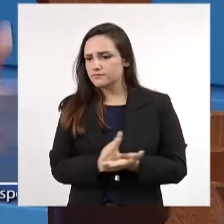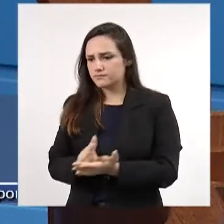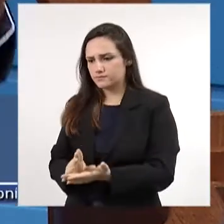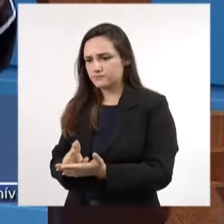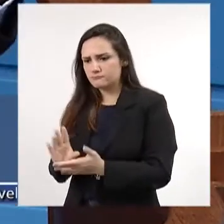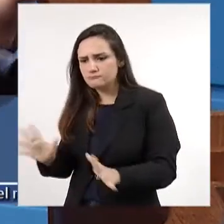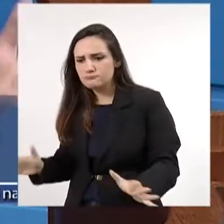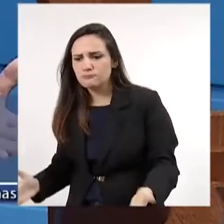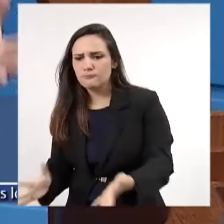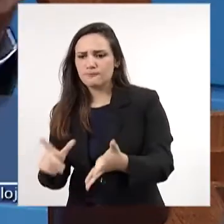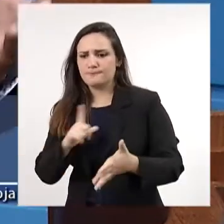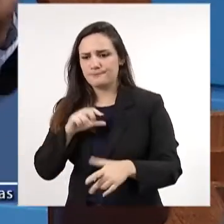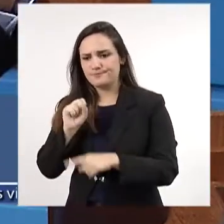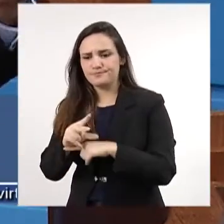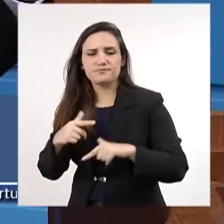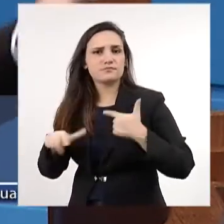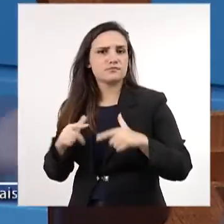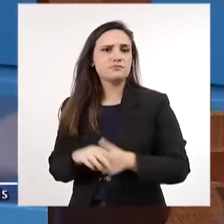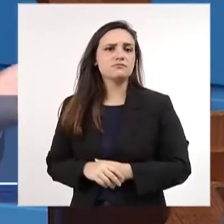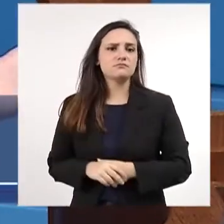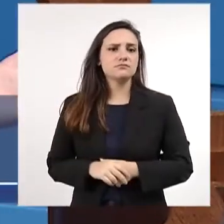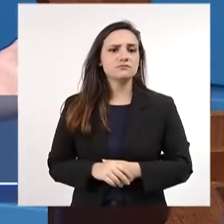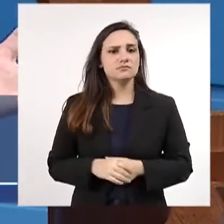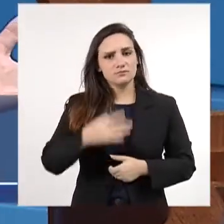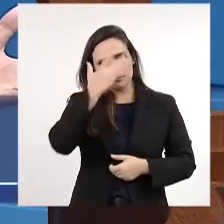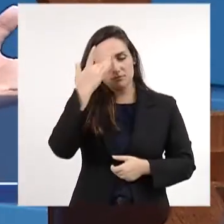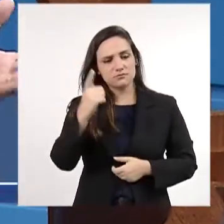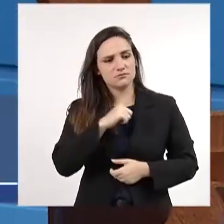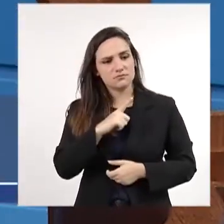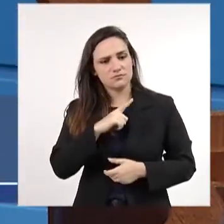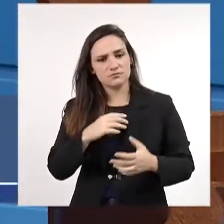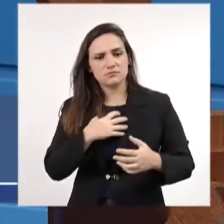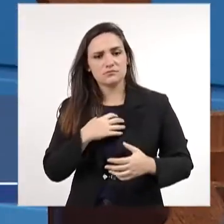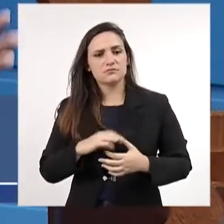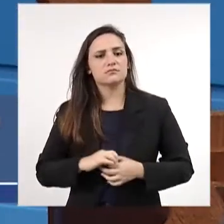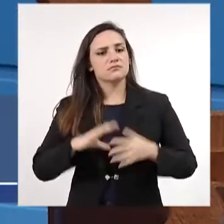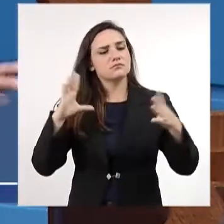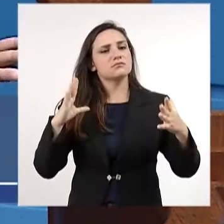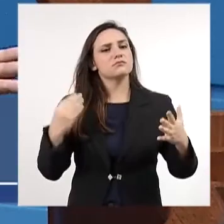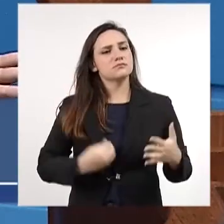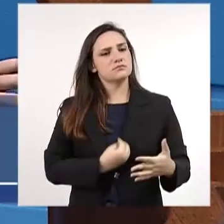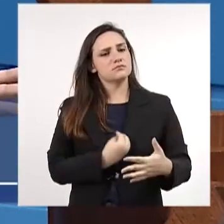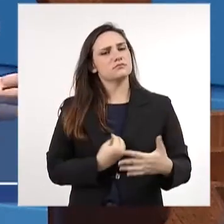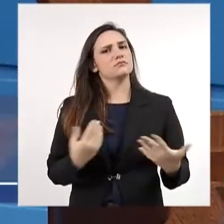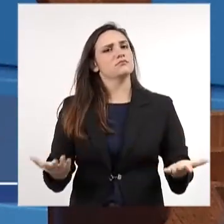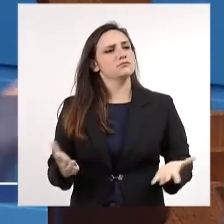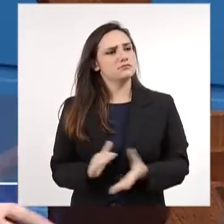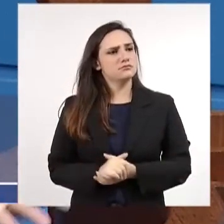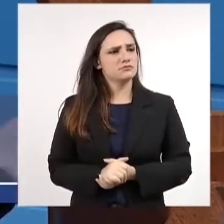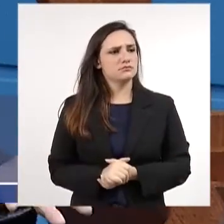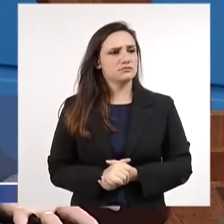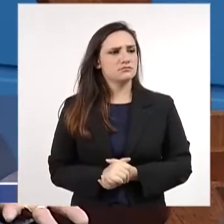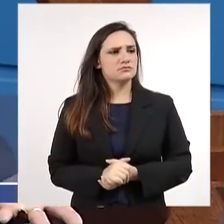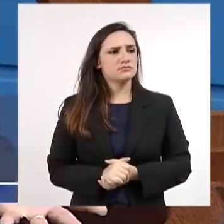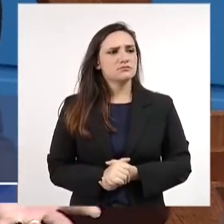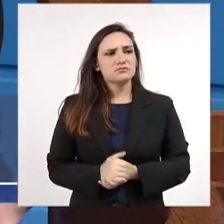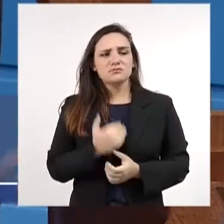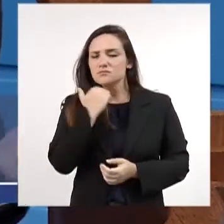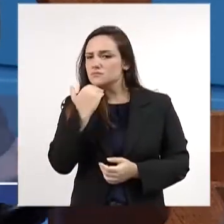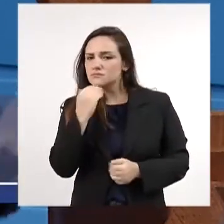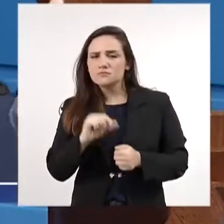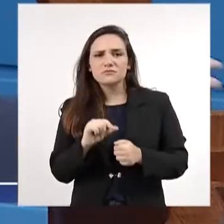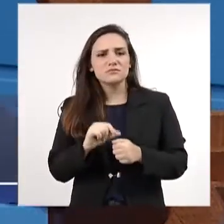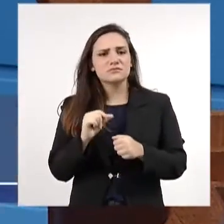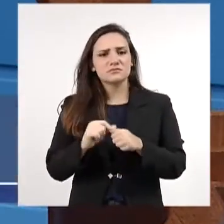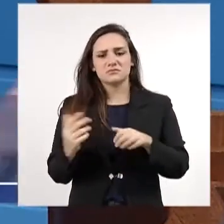que, no futuro, ele tenha, pelo menos, a liberdade de viver sem estar lá com todos os seus bens penhorados. É verdade? Não compensa fazer reforma da Previdência. É